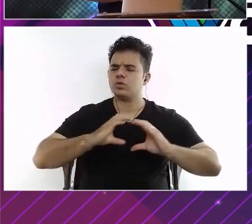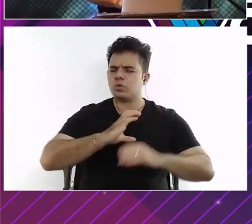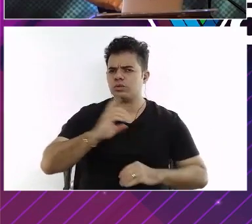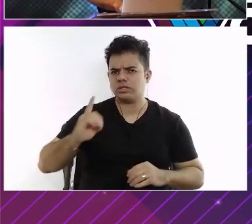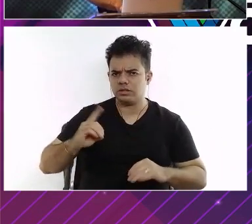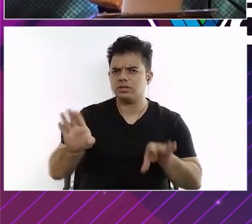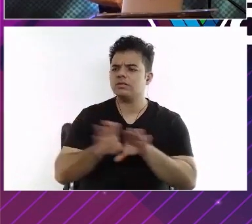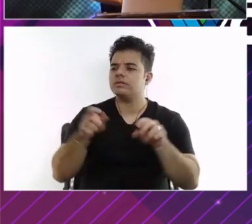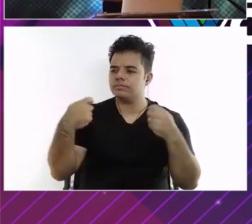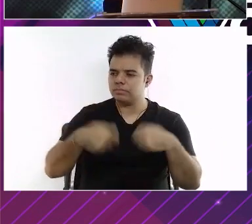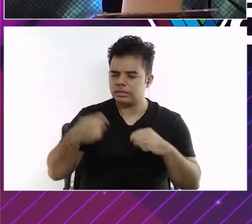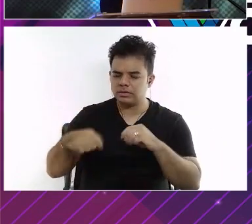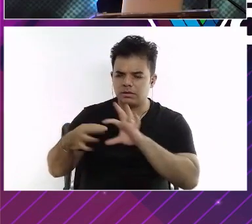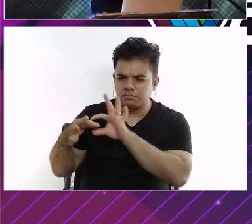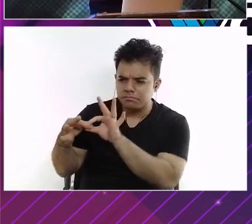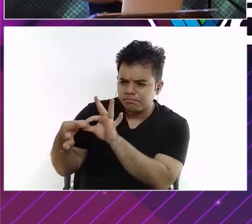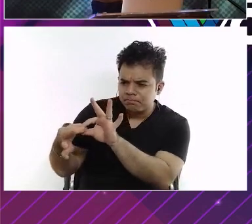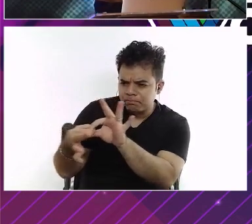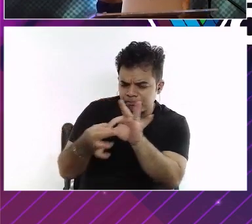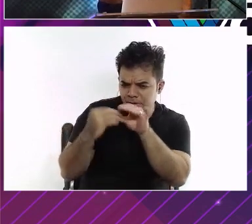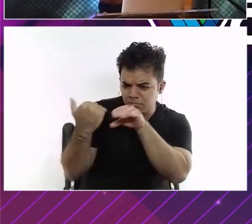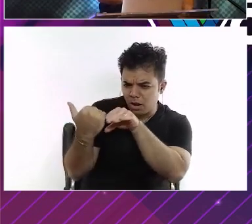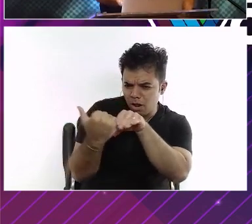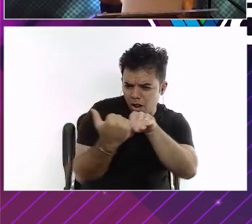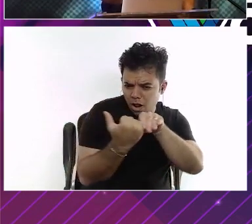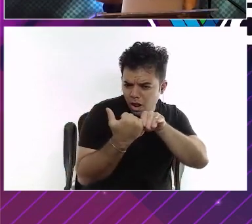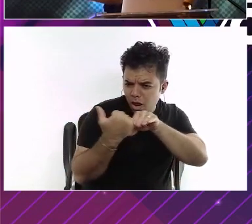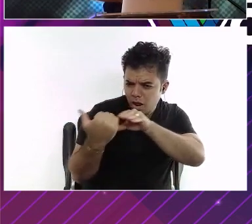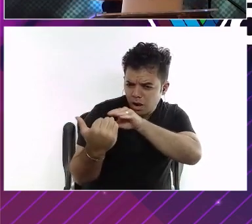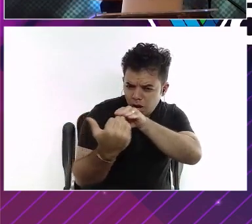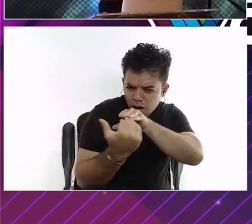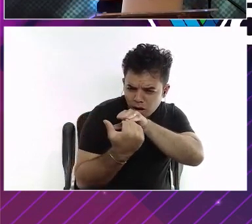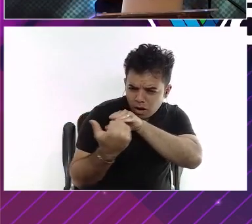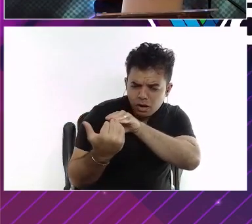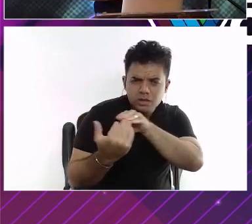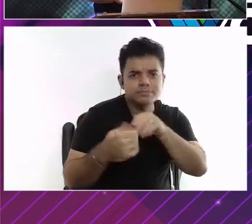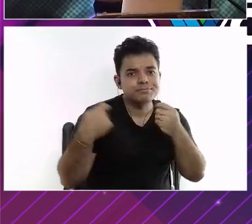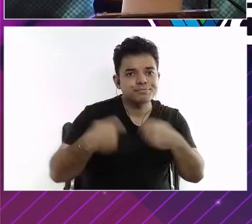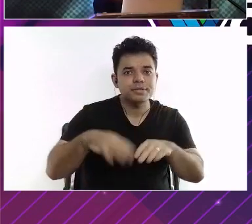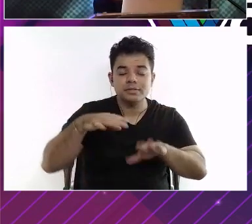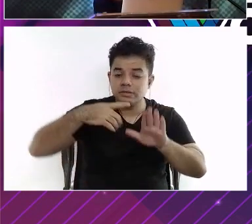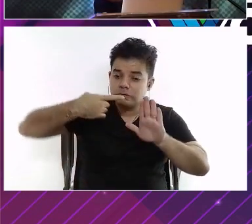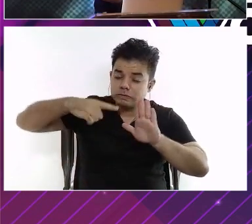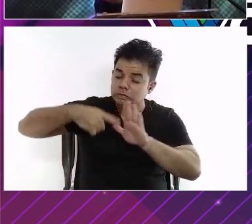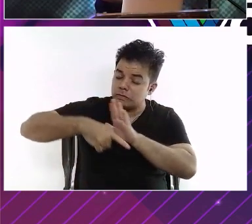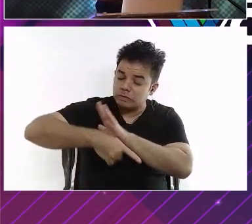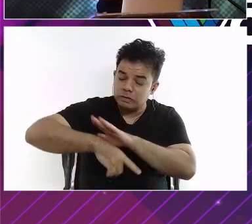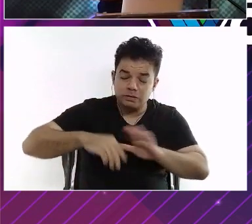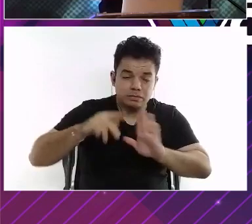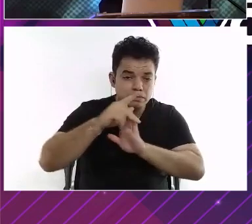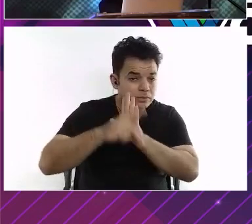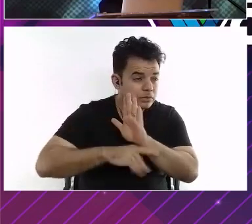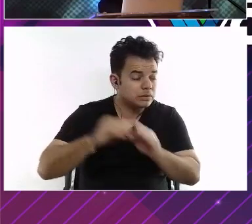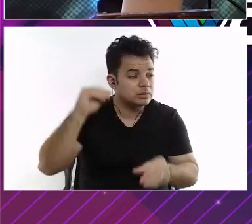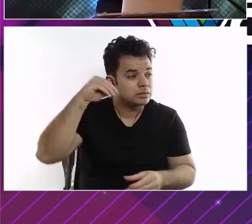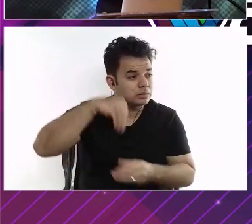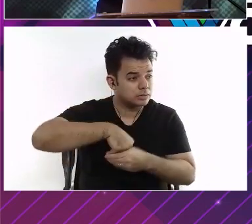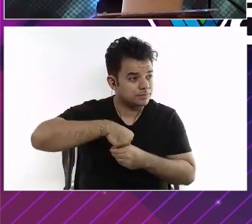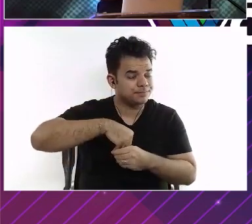mega sincronização disso, porque senão não vai funcionar. A gente tem problema de complexidade dos projetos, o que quer dizer